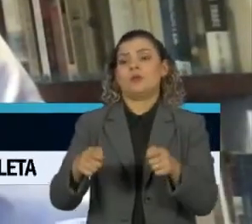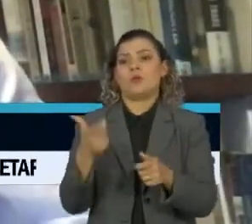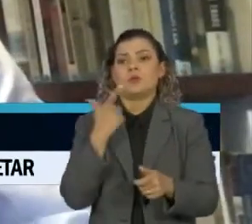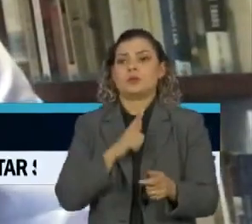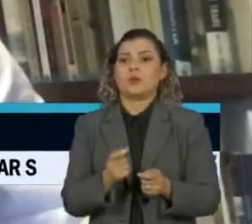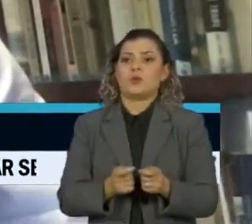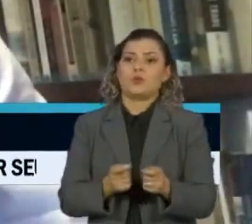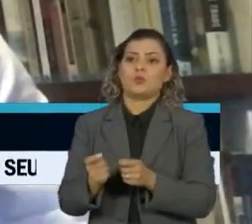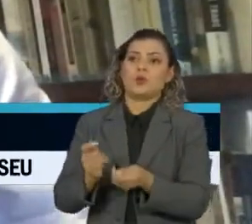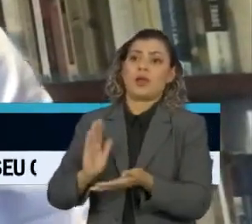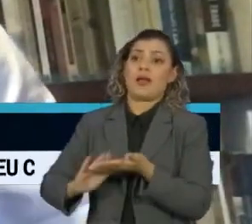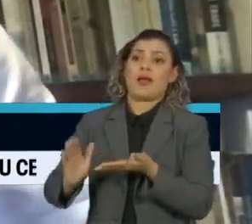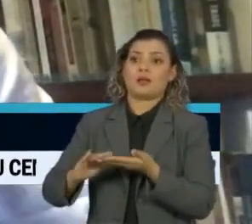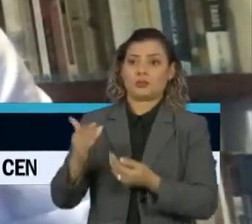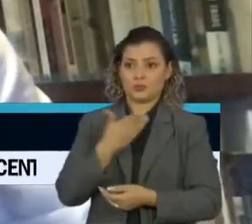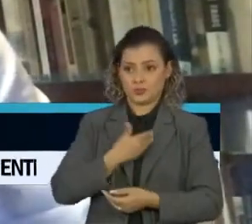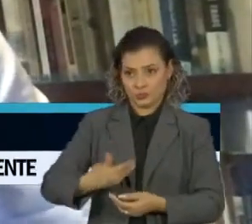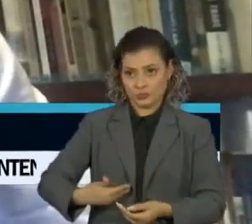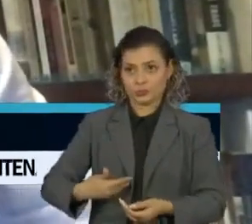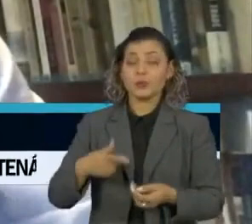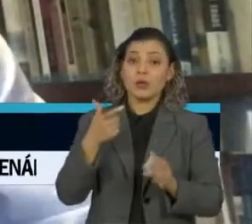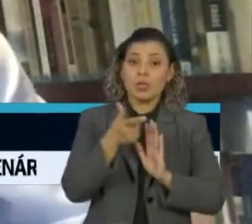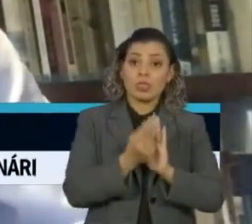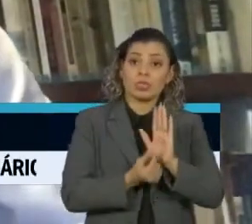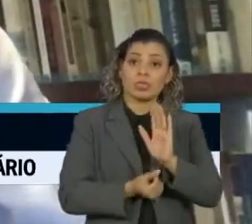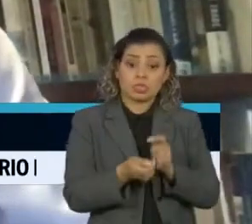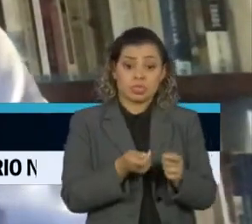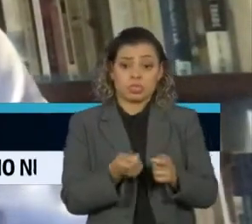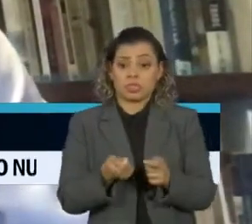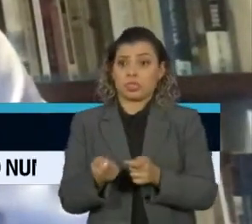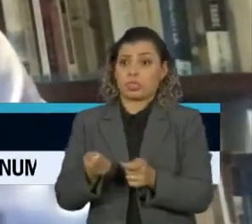conter os gastos públicos depois dessa expansão